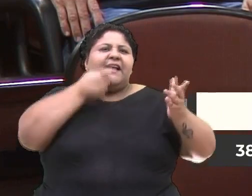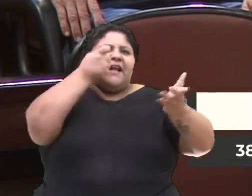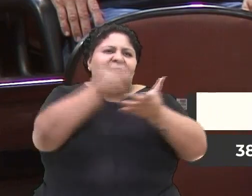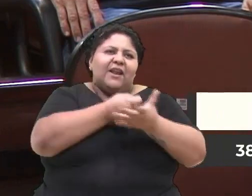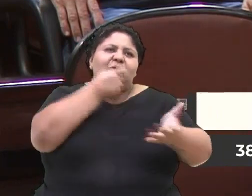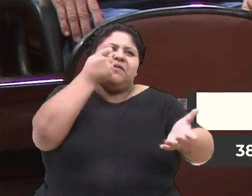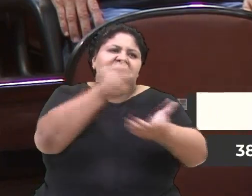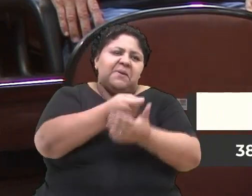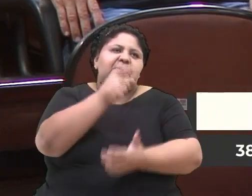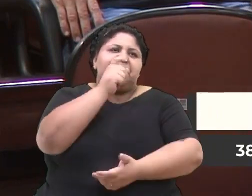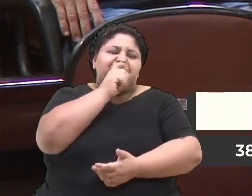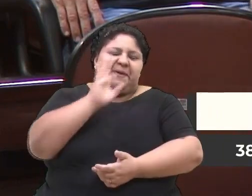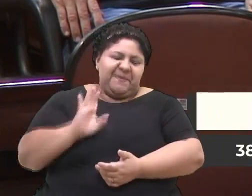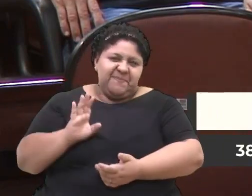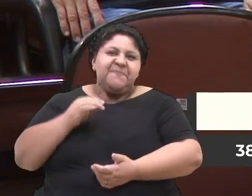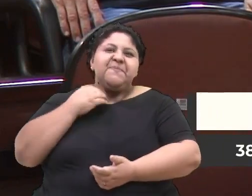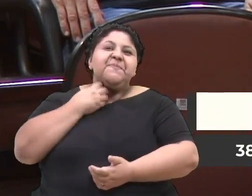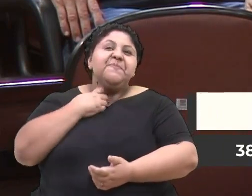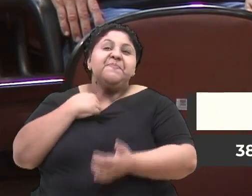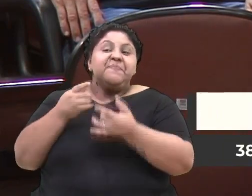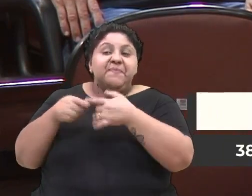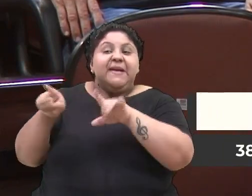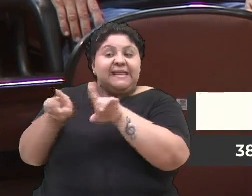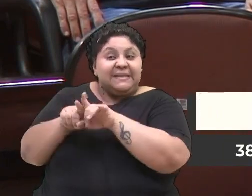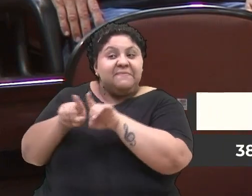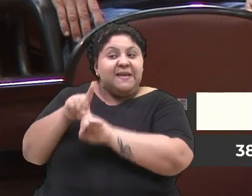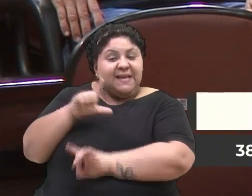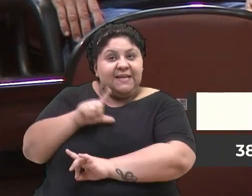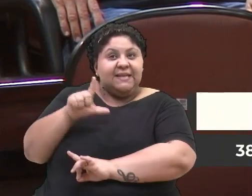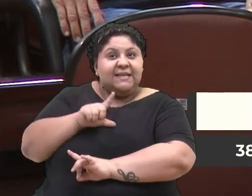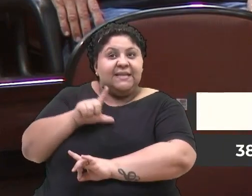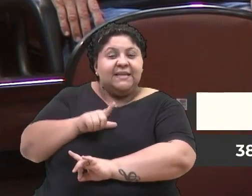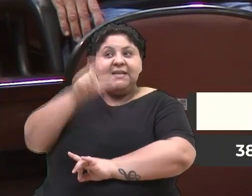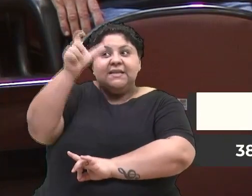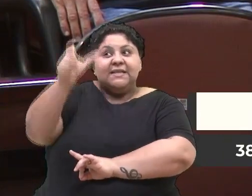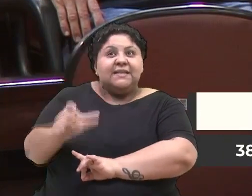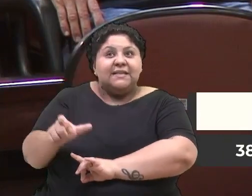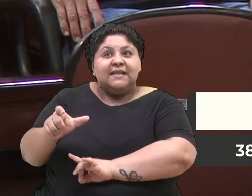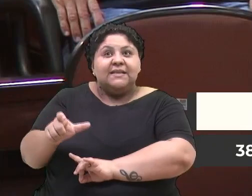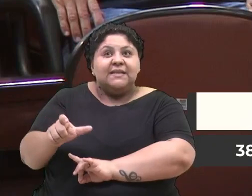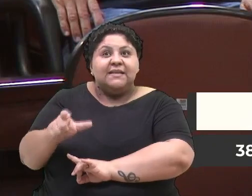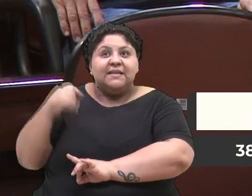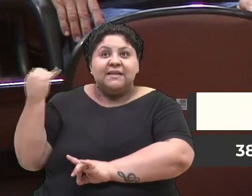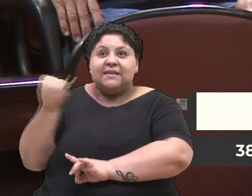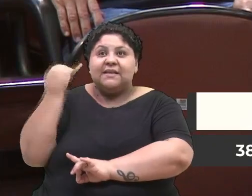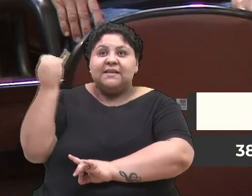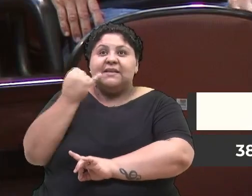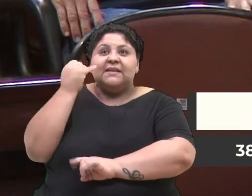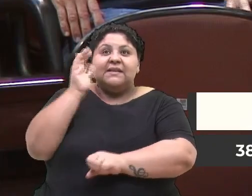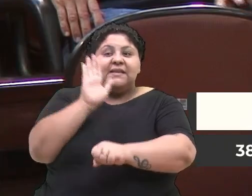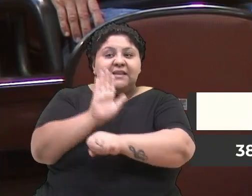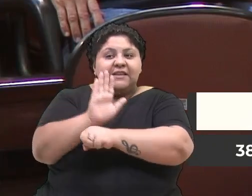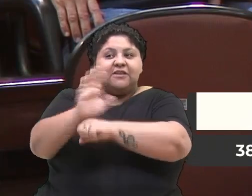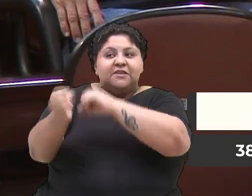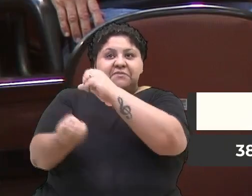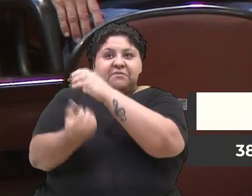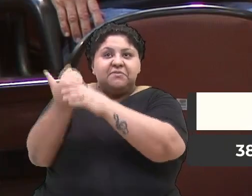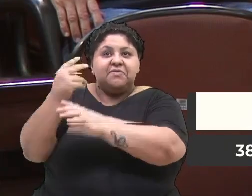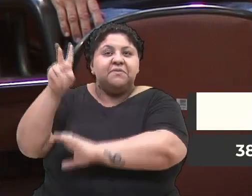pai, mas também teve nós tivemos pessoas importantes que ajudaram a constituir a questão da